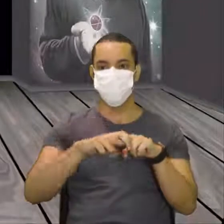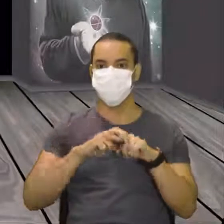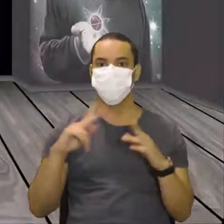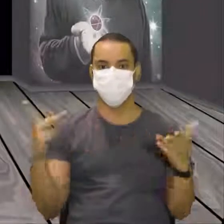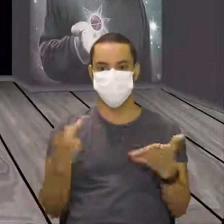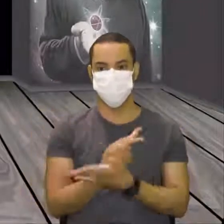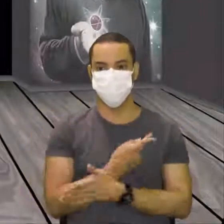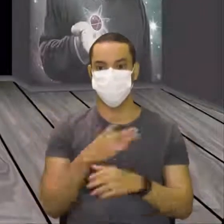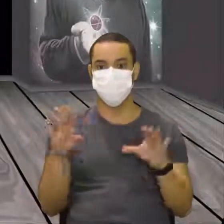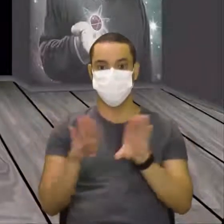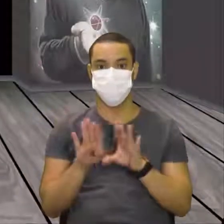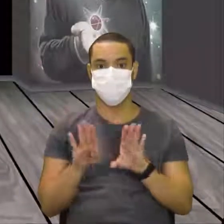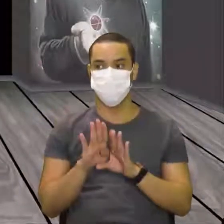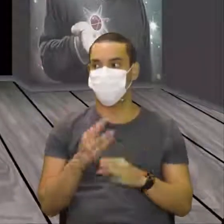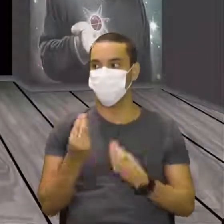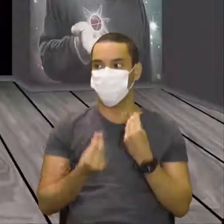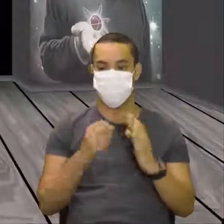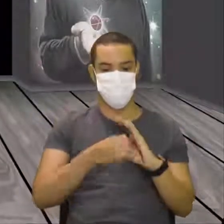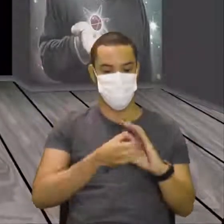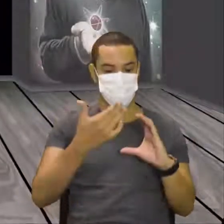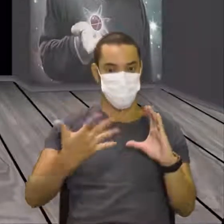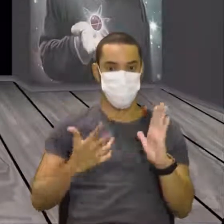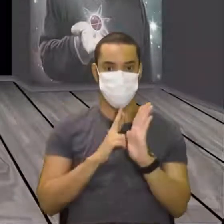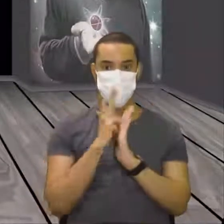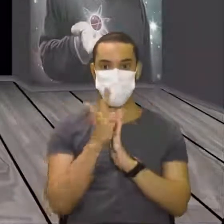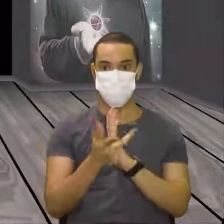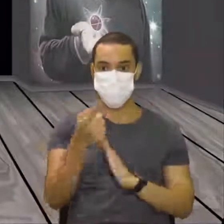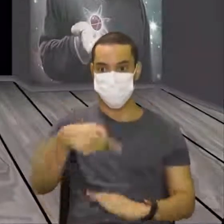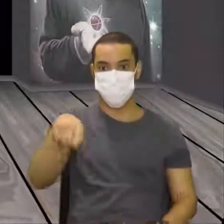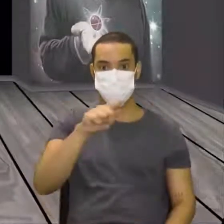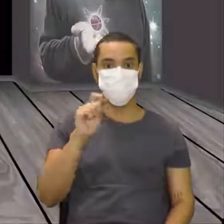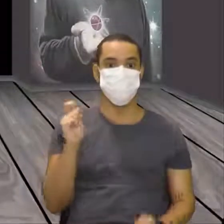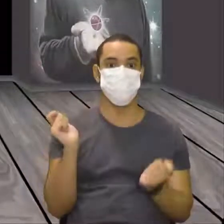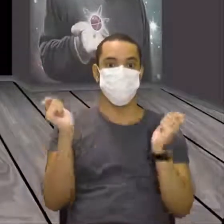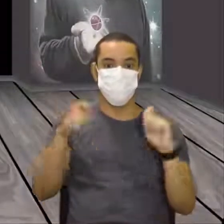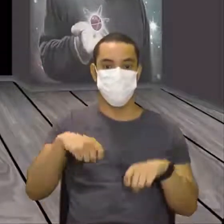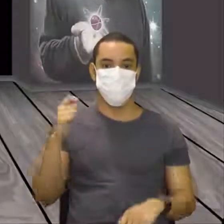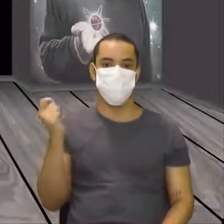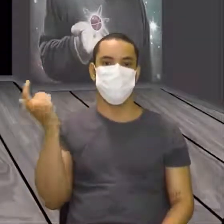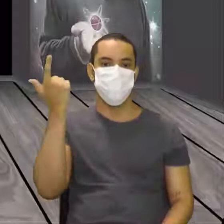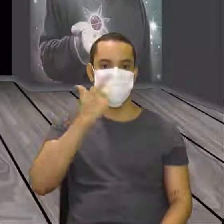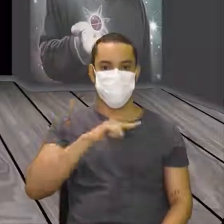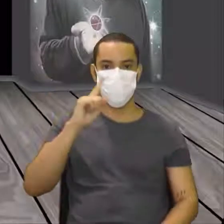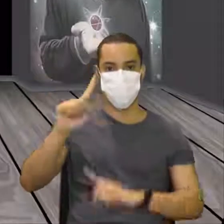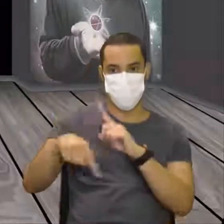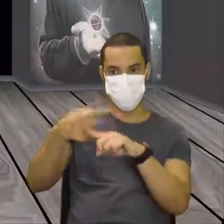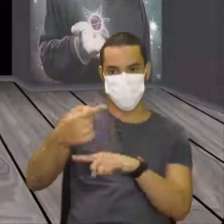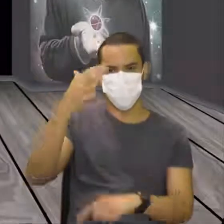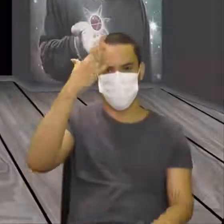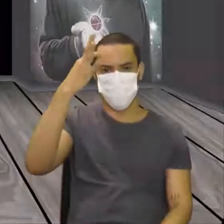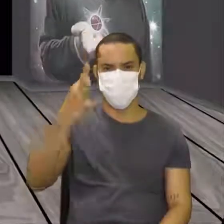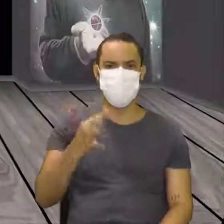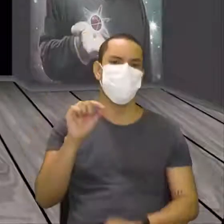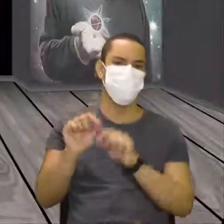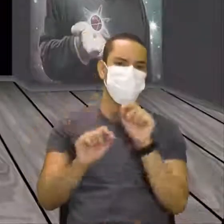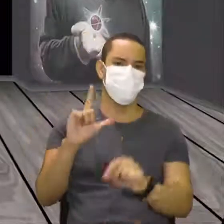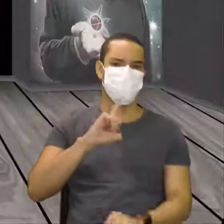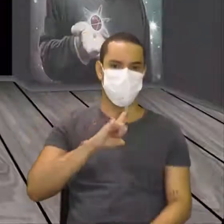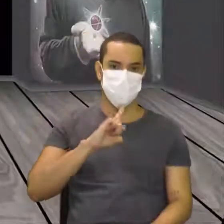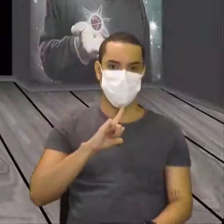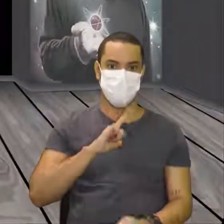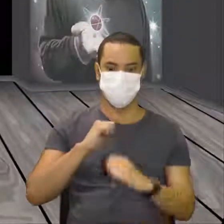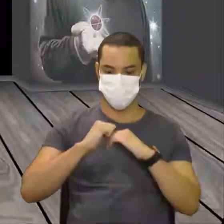ela vem trabalhar nessas e outras características para que você consiga, posteriormente, entender e ter esse